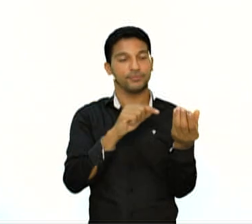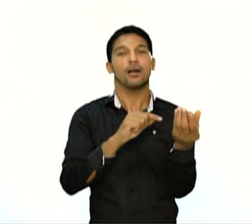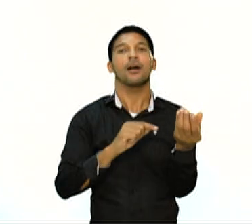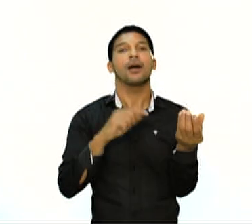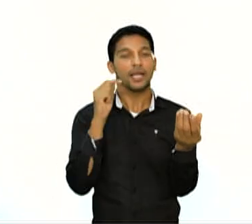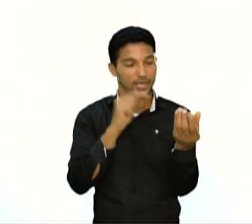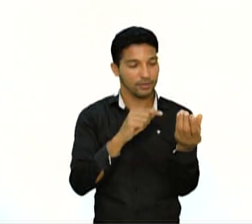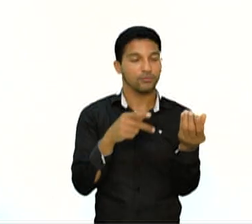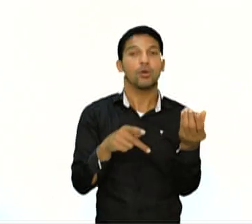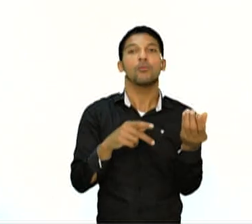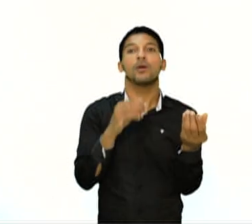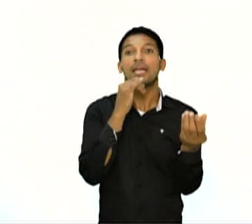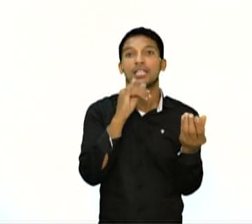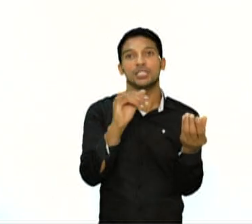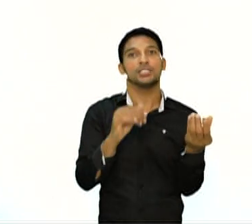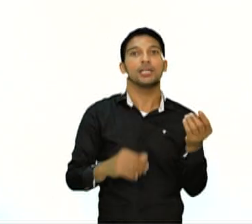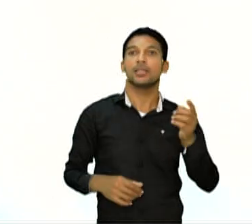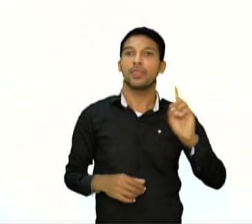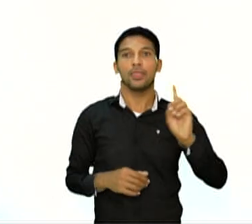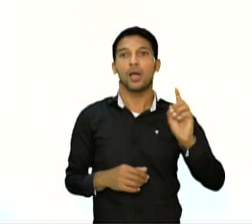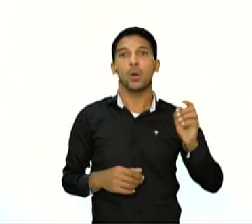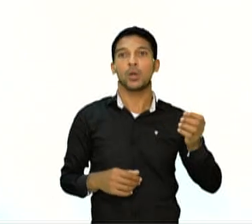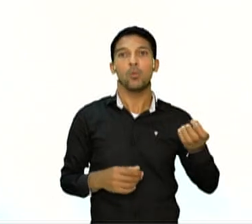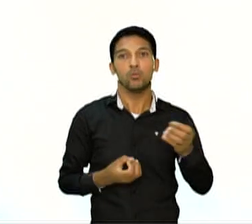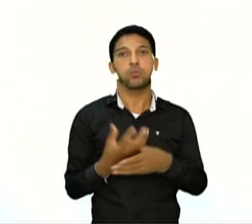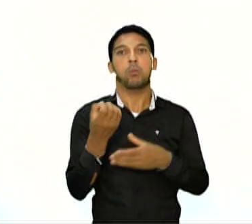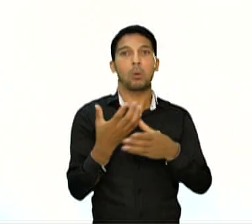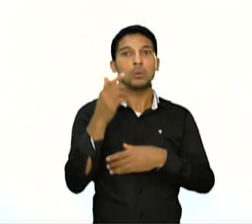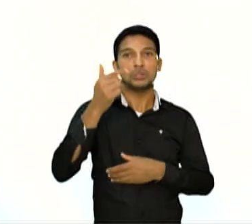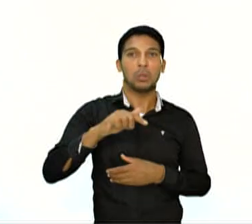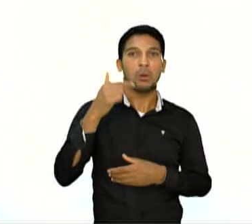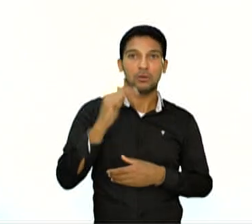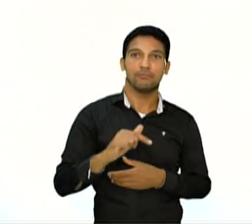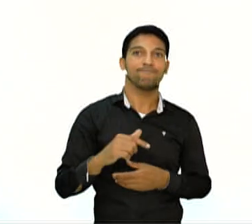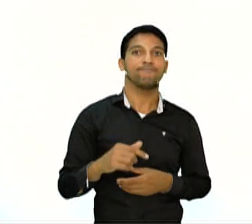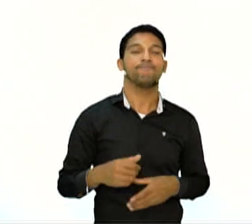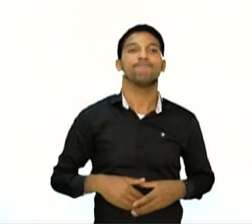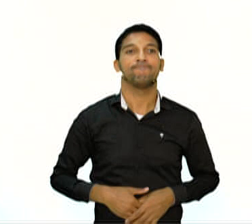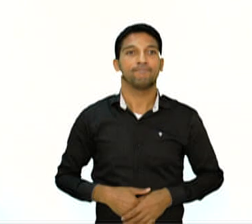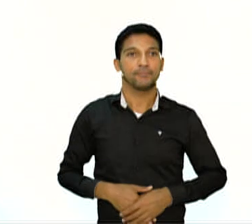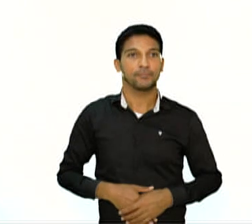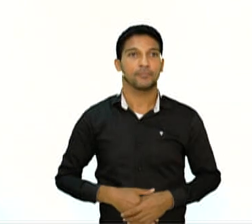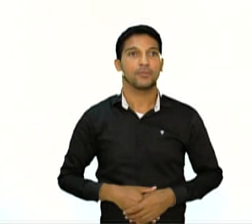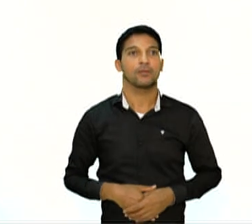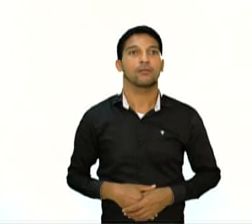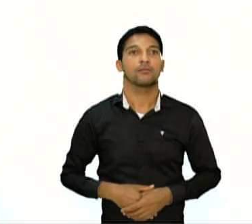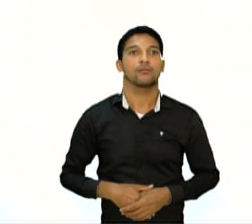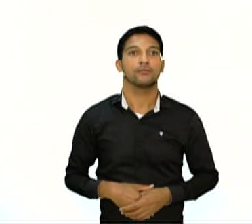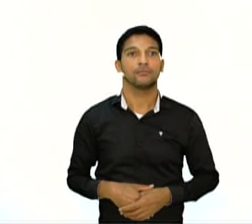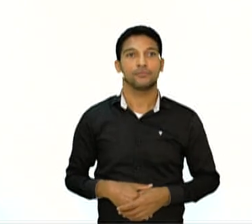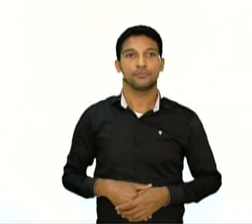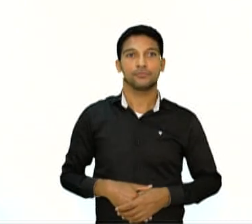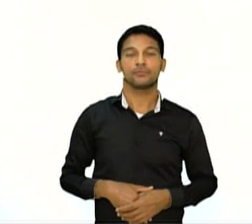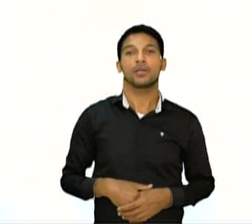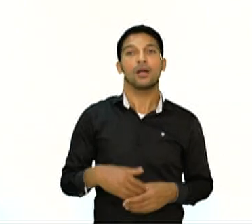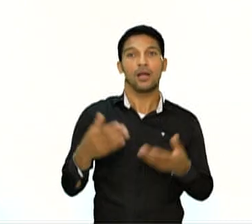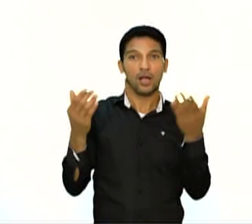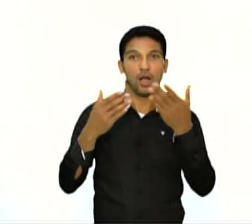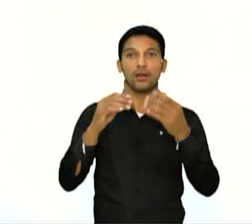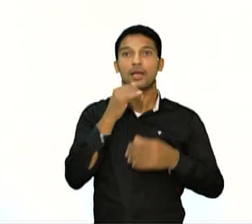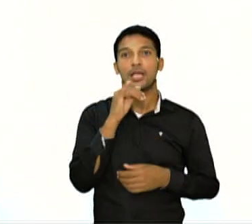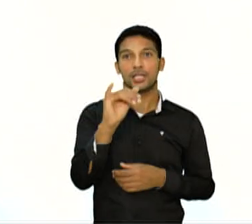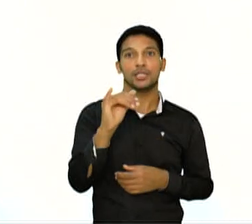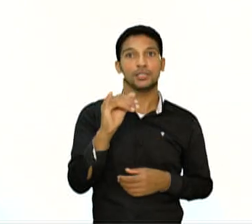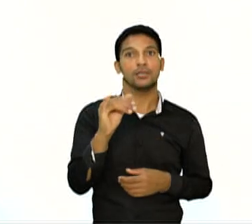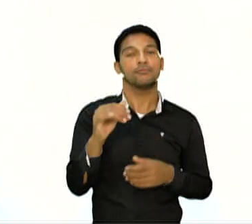adiante, vamos classificar algumas, vamos identificar algumas situações. A energia talvez mais fácil de ser lembrada é